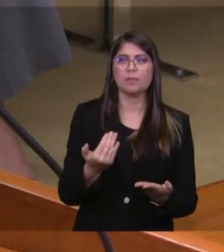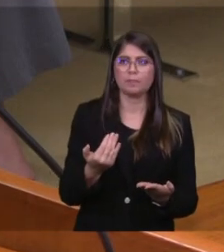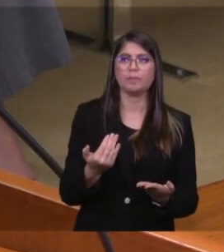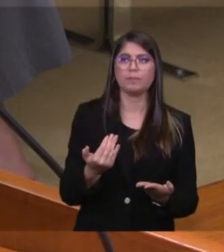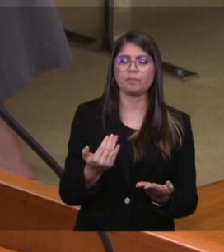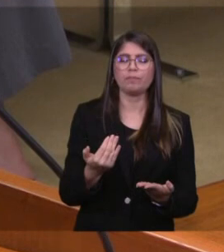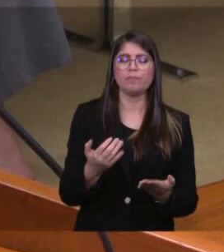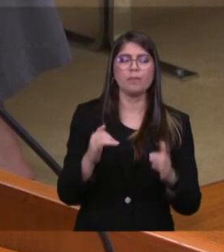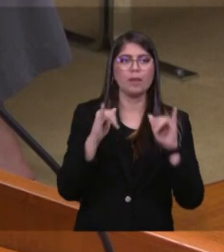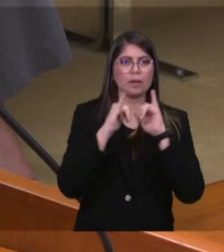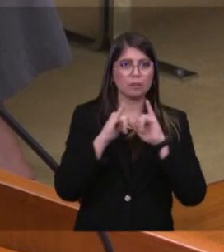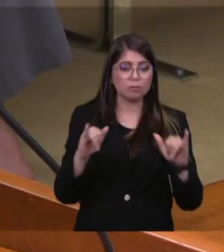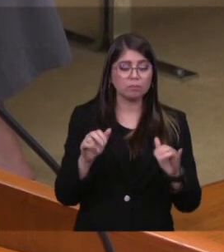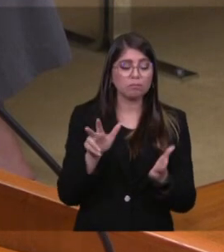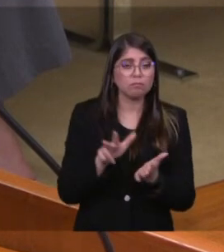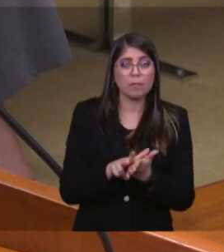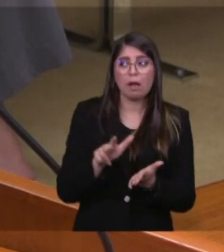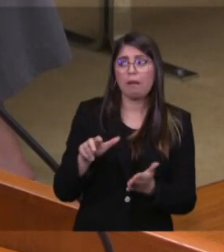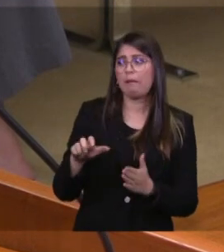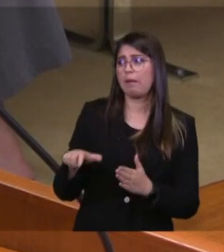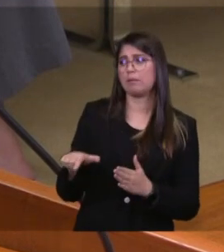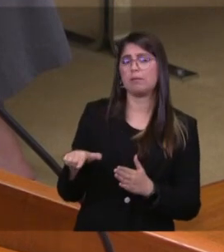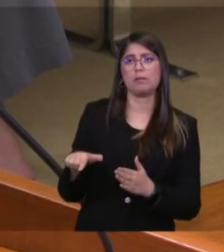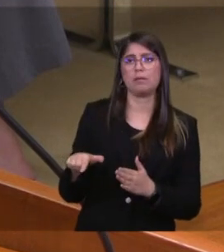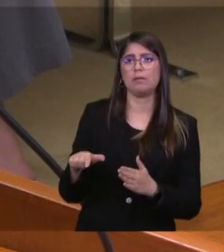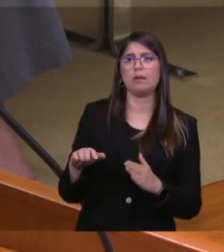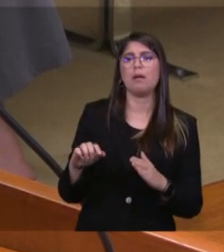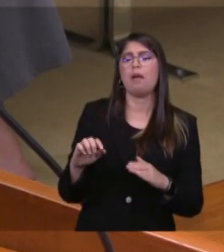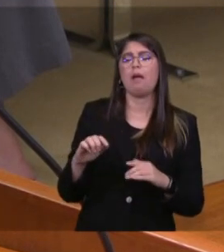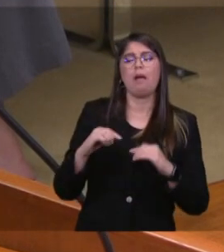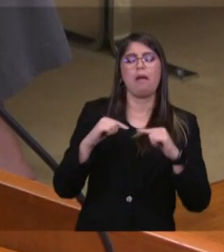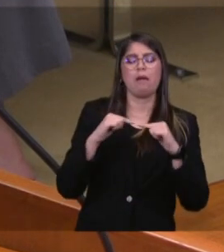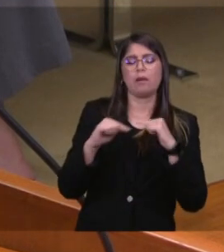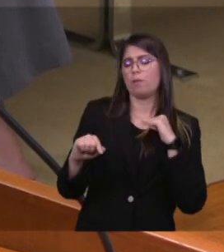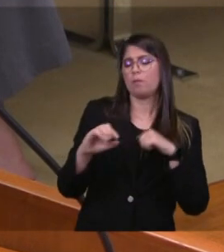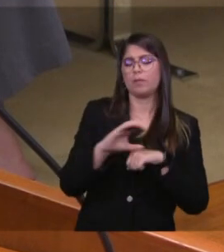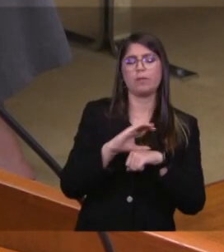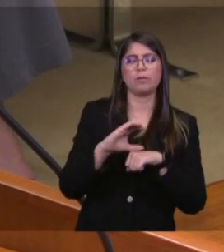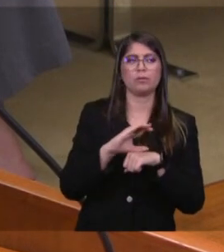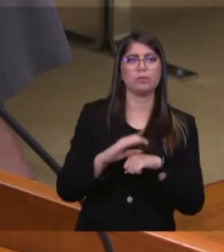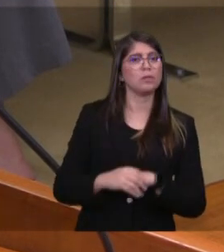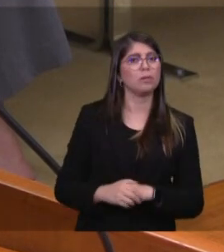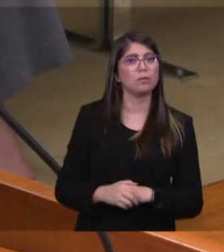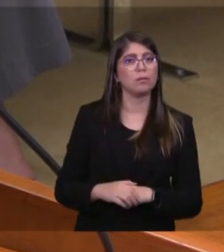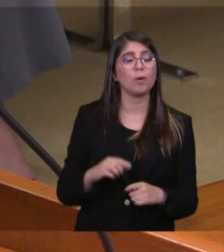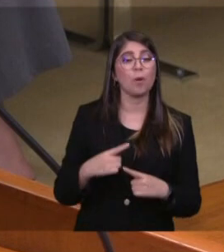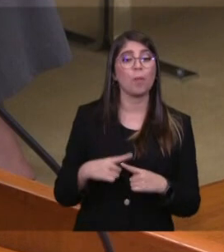a declaração da inconstitucionalidade. A anterioridade nonagesimal e a anterioridade anual,